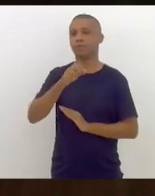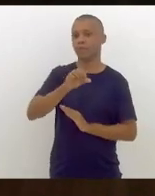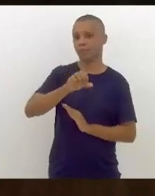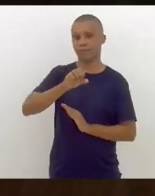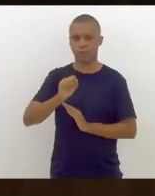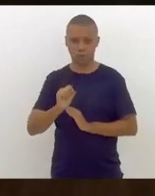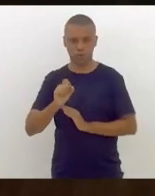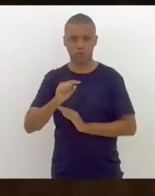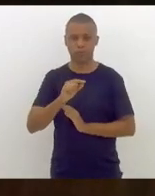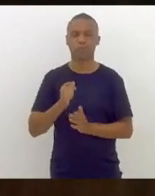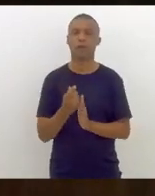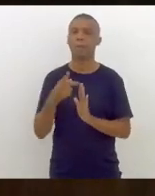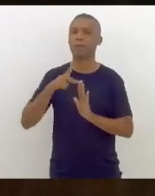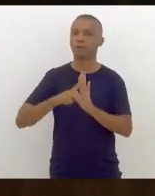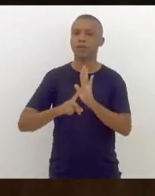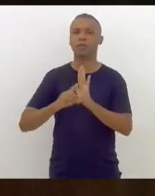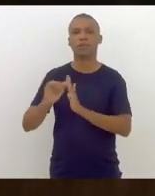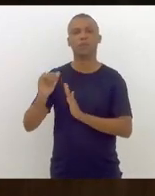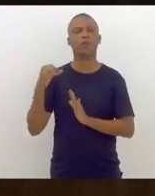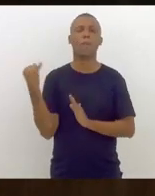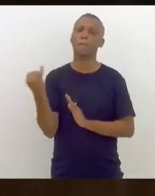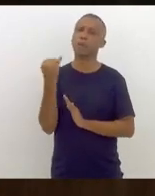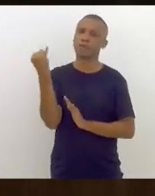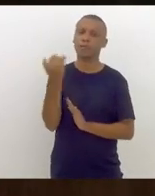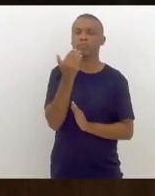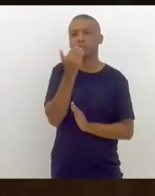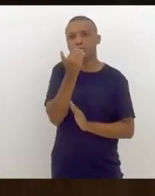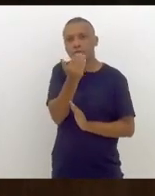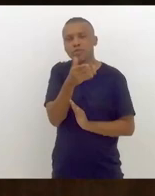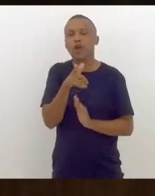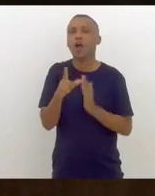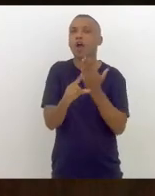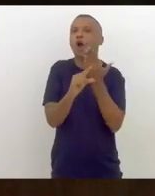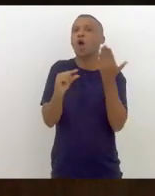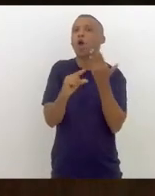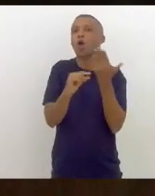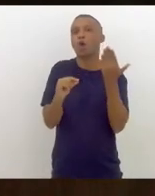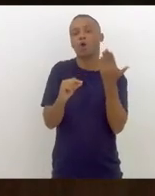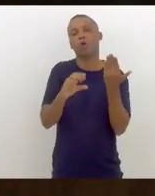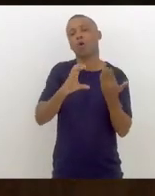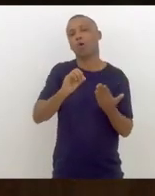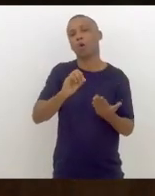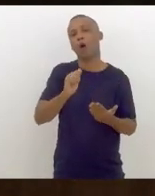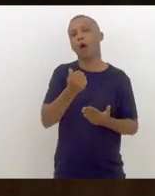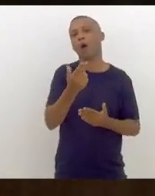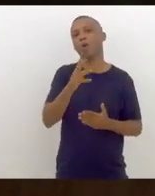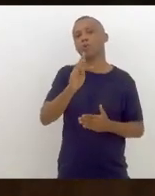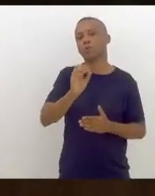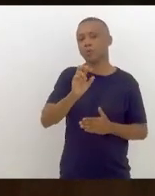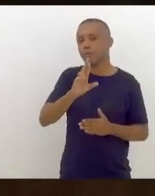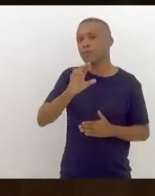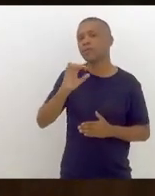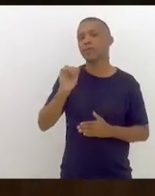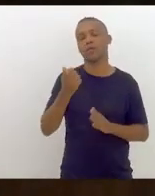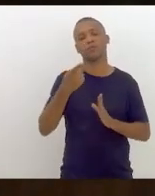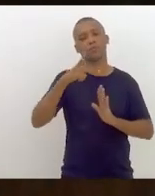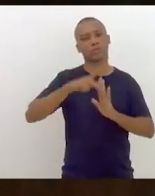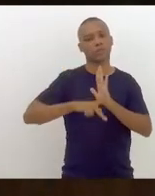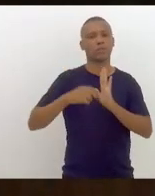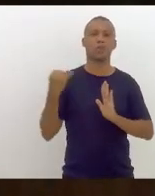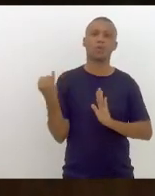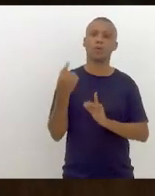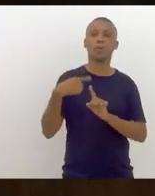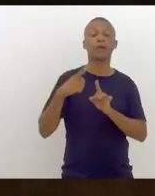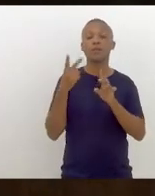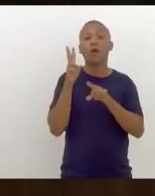né um projeto tão importante já pedir também com autoria mas um projeto tão importante porque é um projeto que